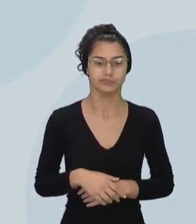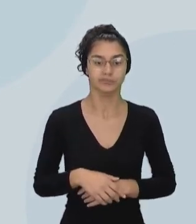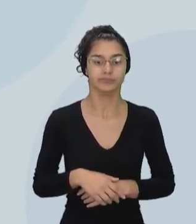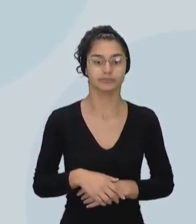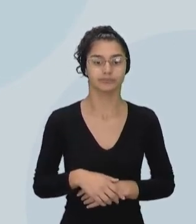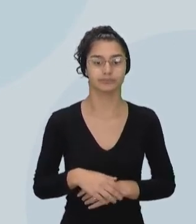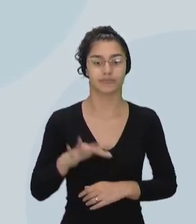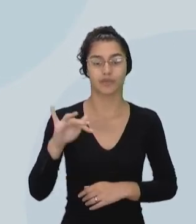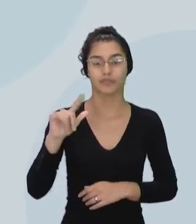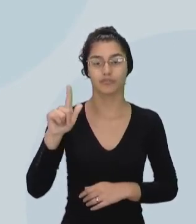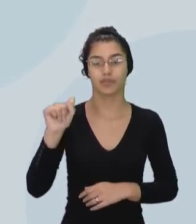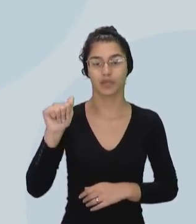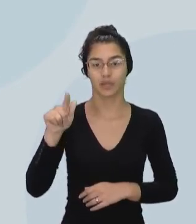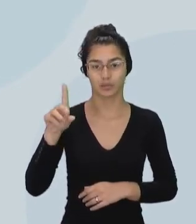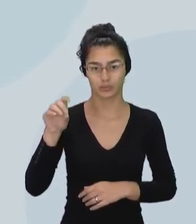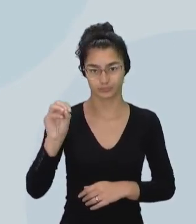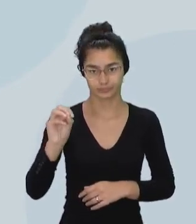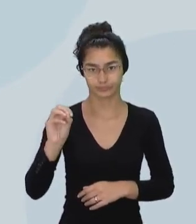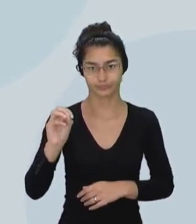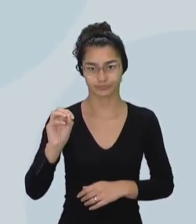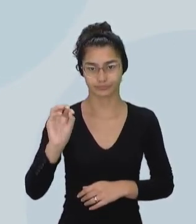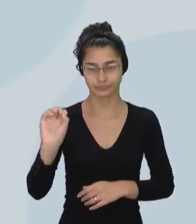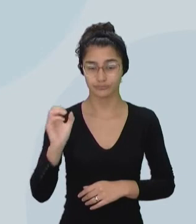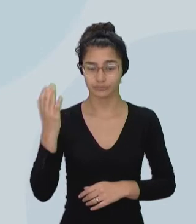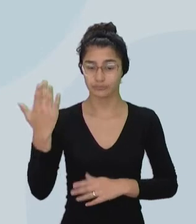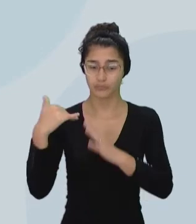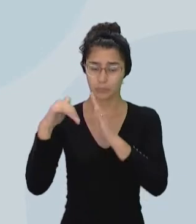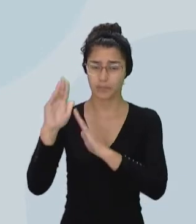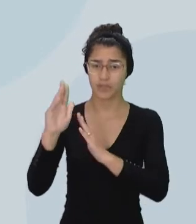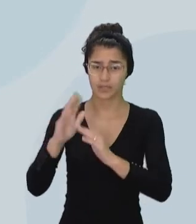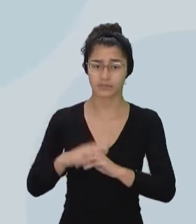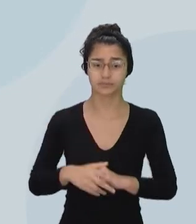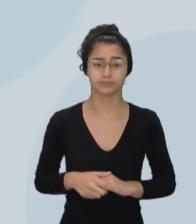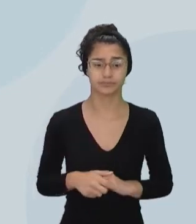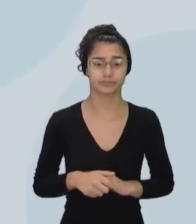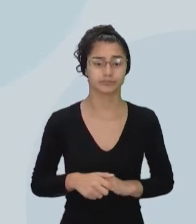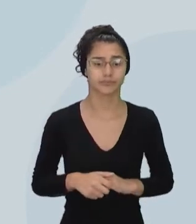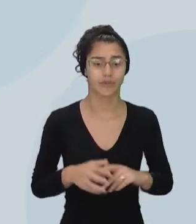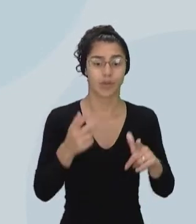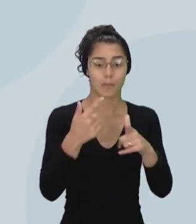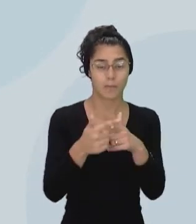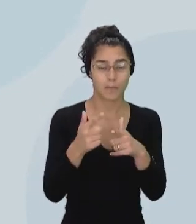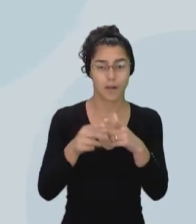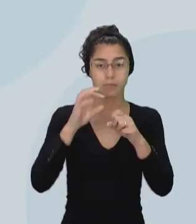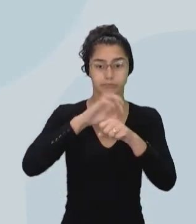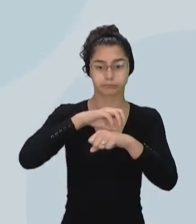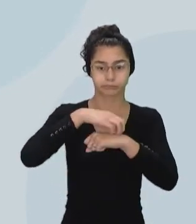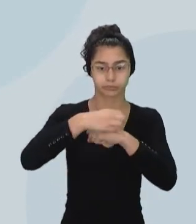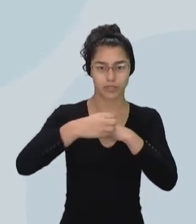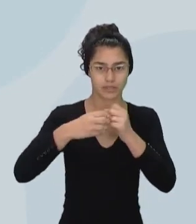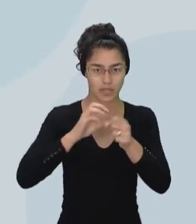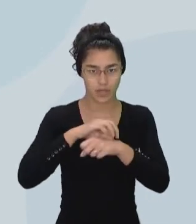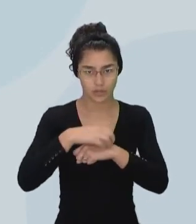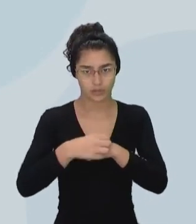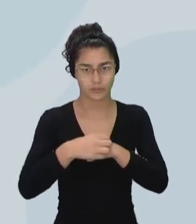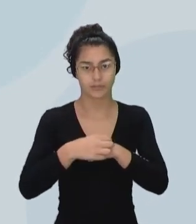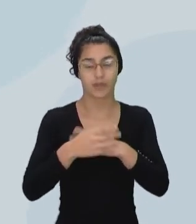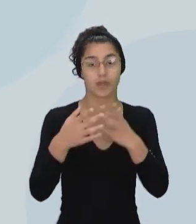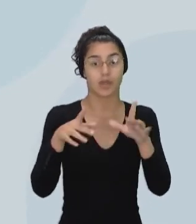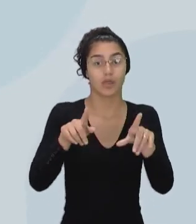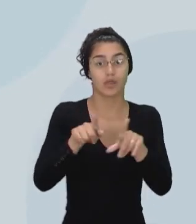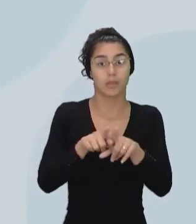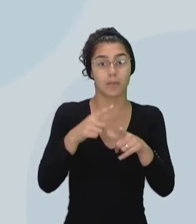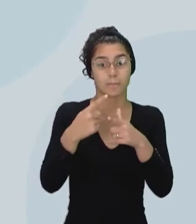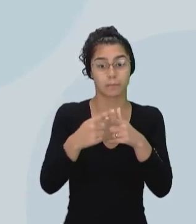está no fígado. Então, aí, olha, lesões, então, das células do fígado,